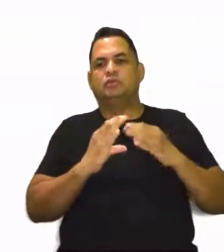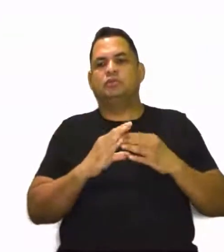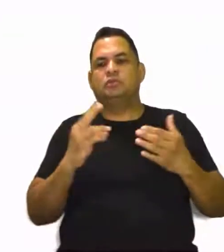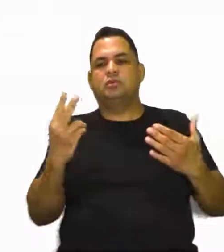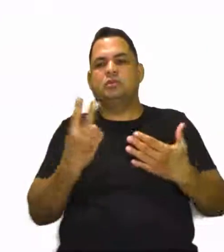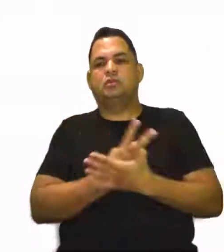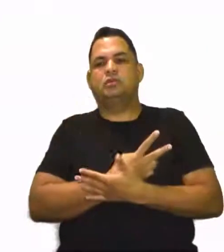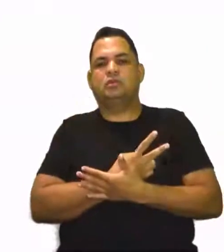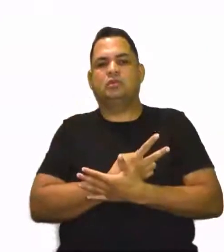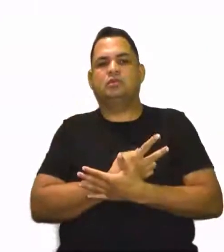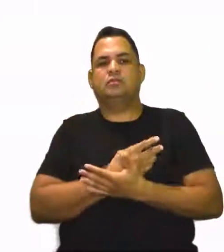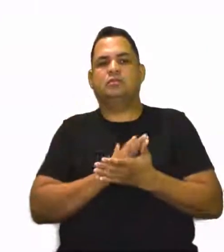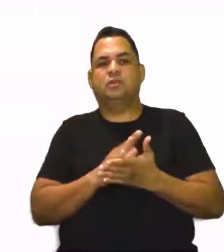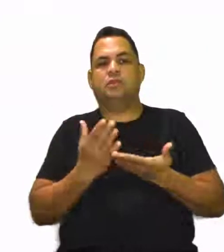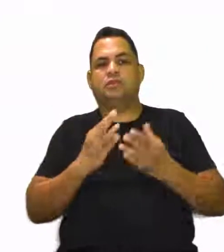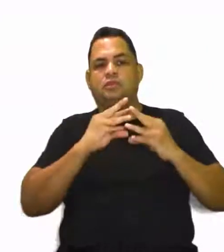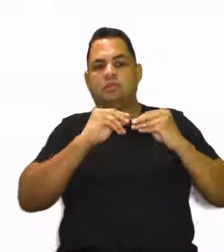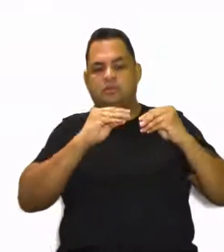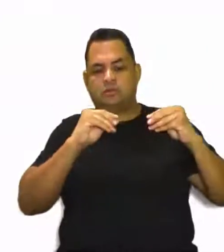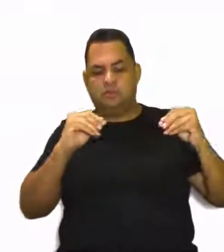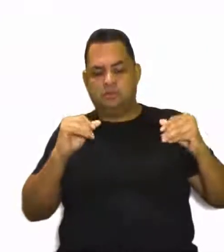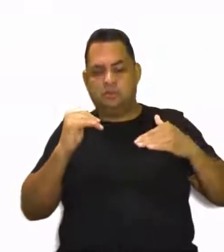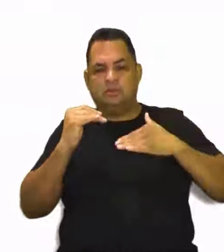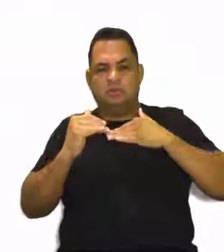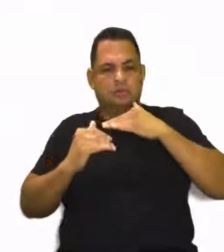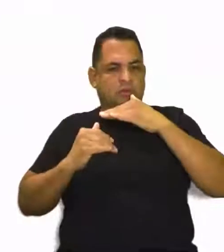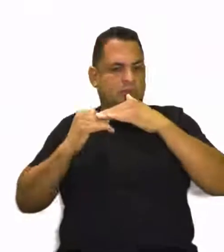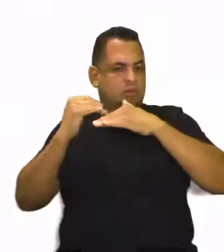de fatores leva à